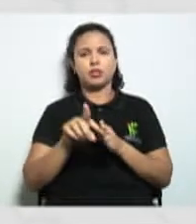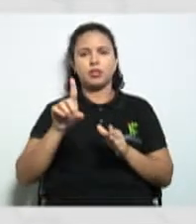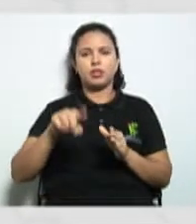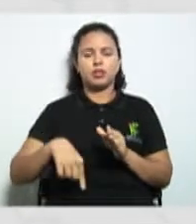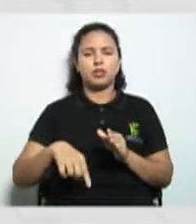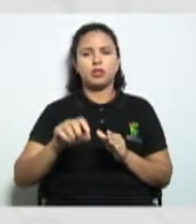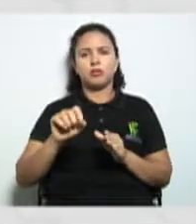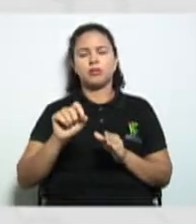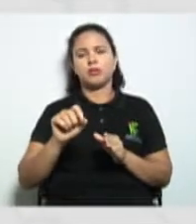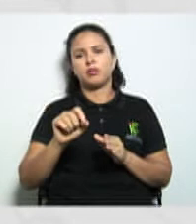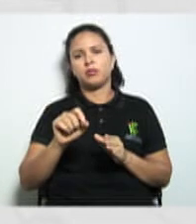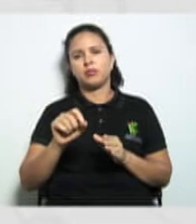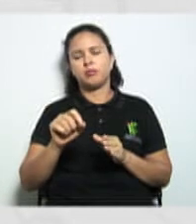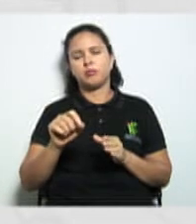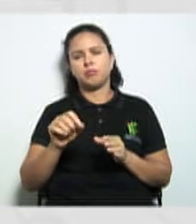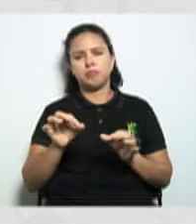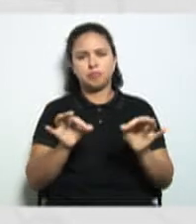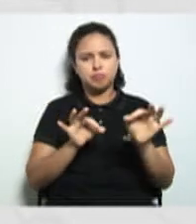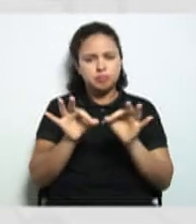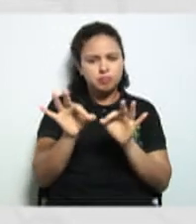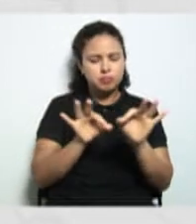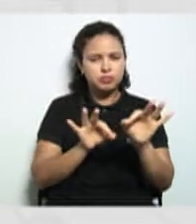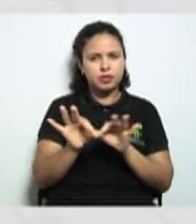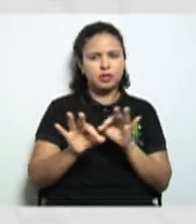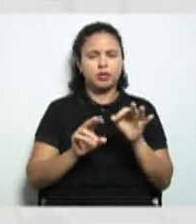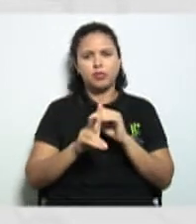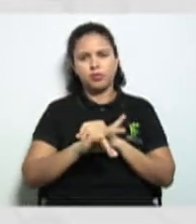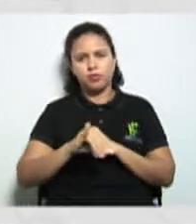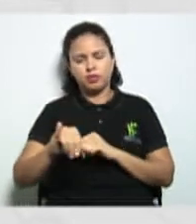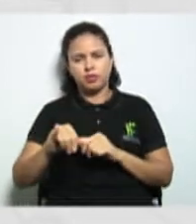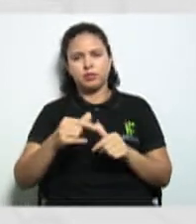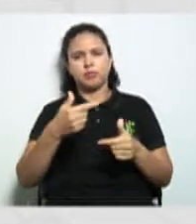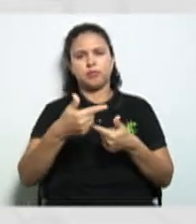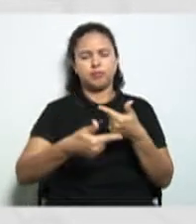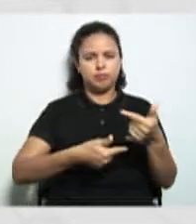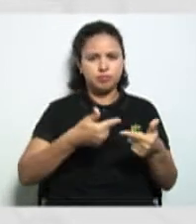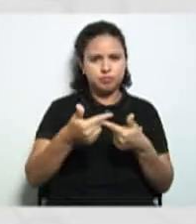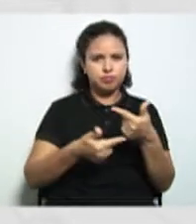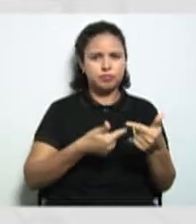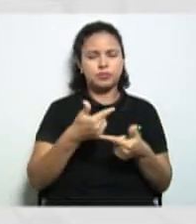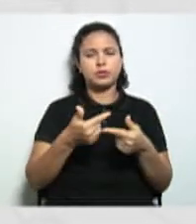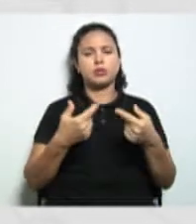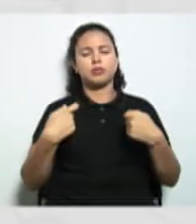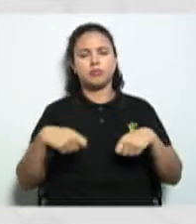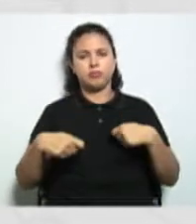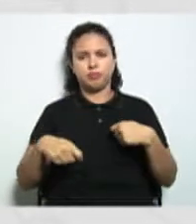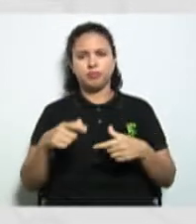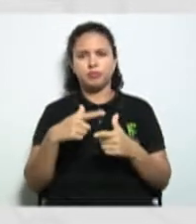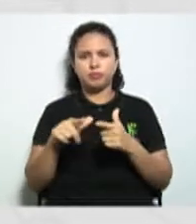um planejamento do que será trabalhado, então por isso eu preciso do problema.